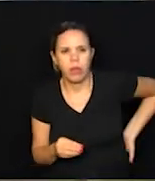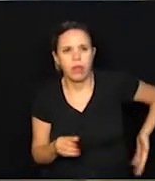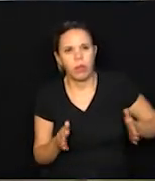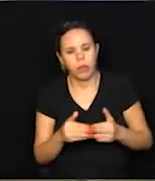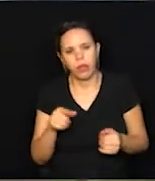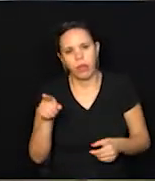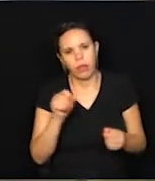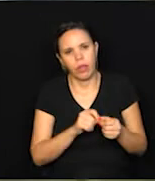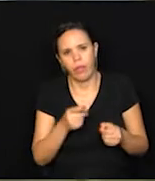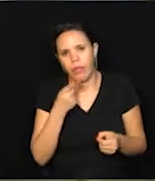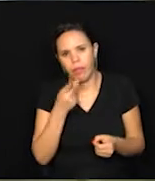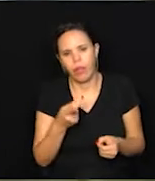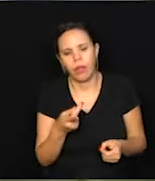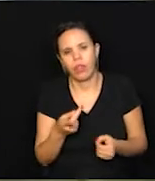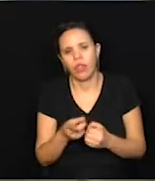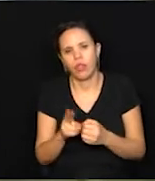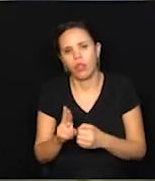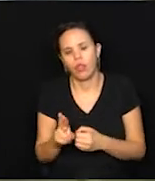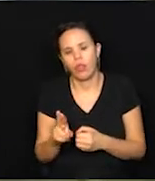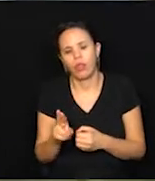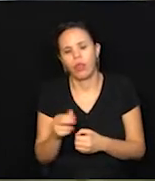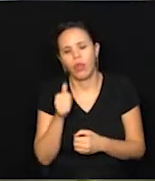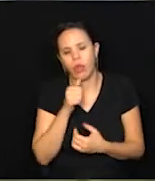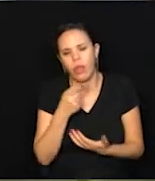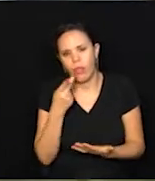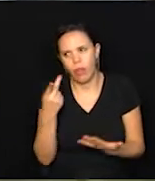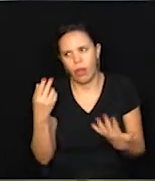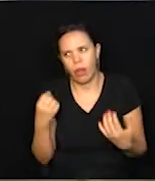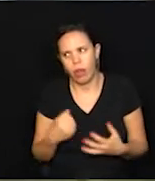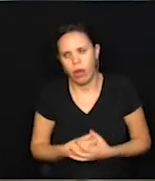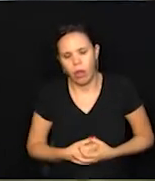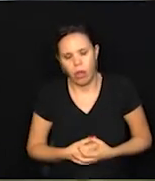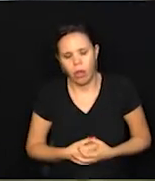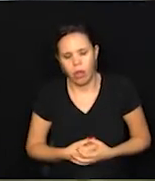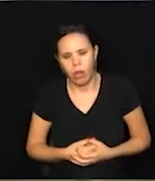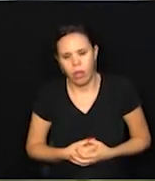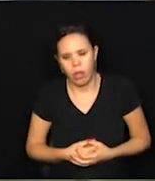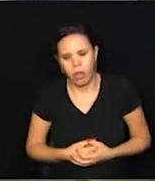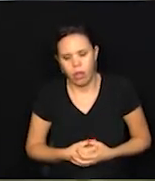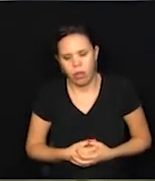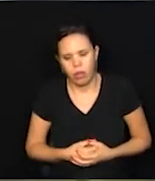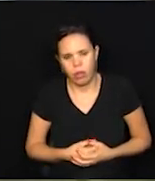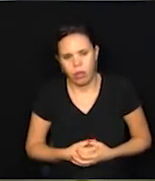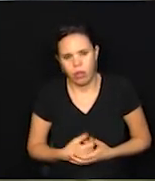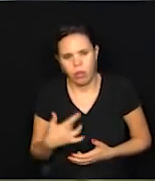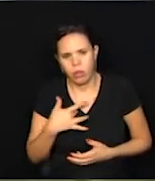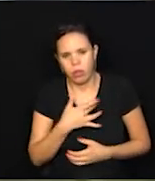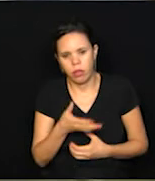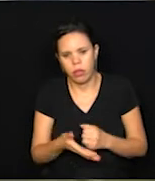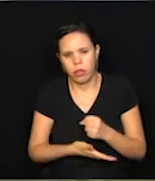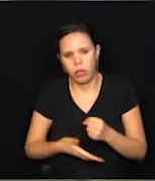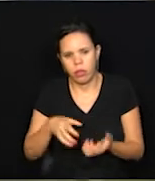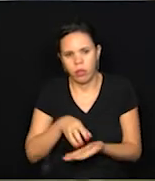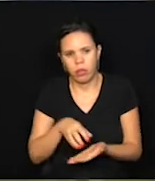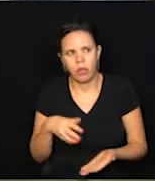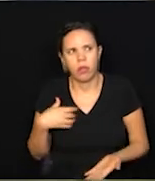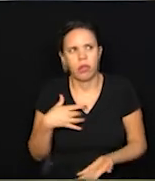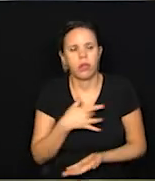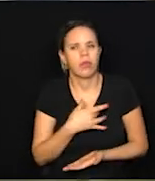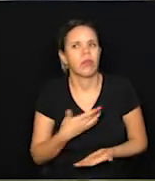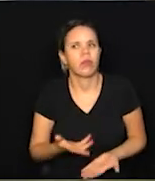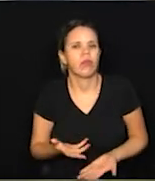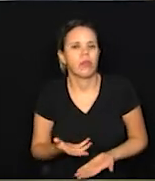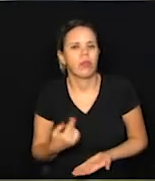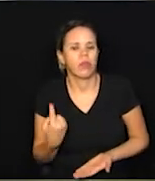façam algumas considerações, a doutora Cíntia comentou isso, em relação à saúde básica, ao nosso centro de saúde, que